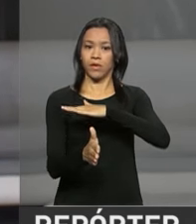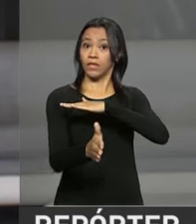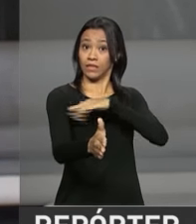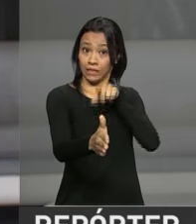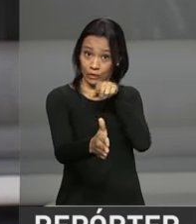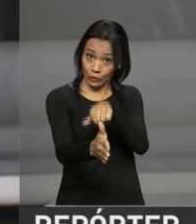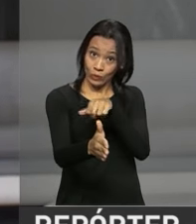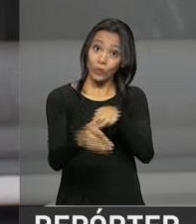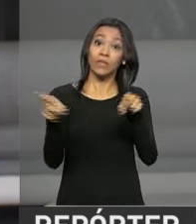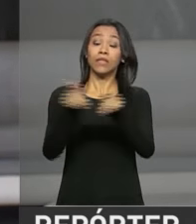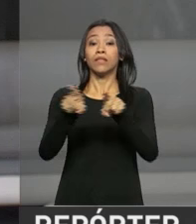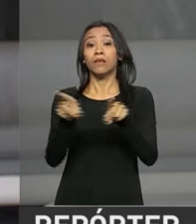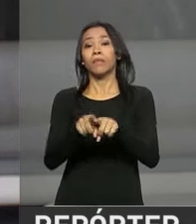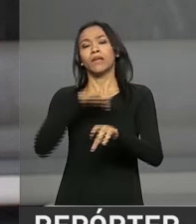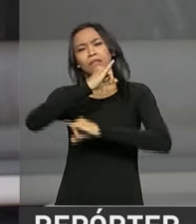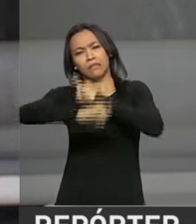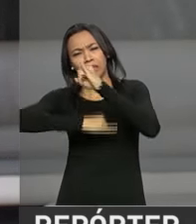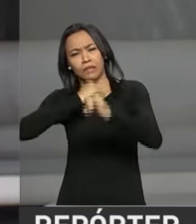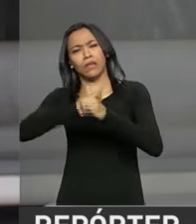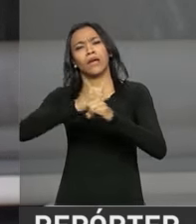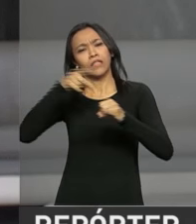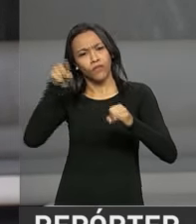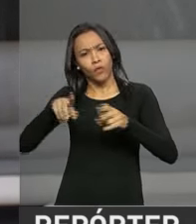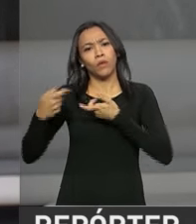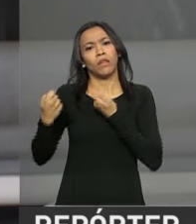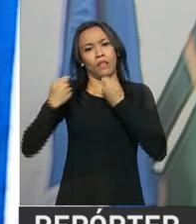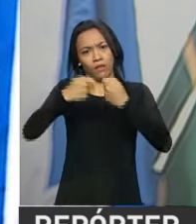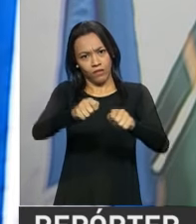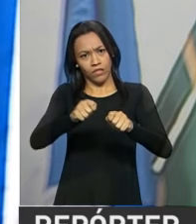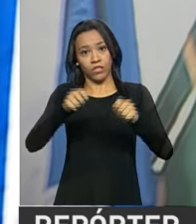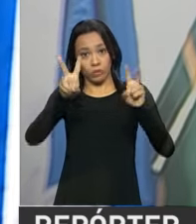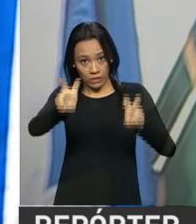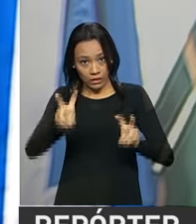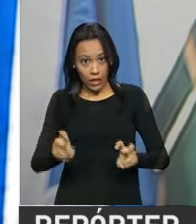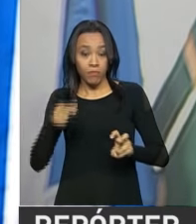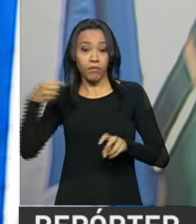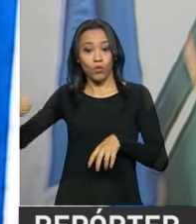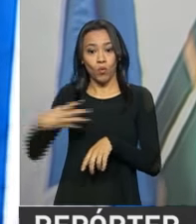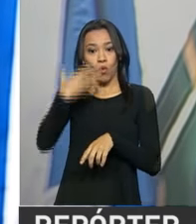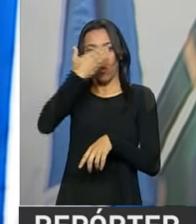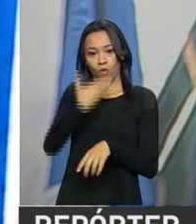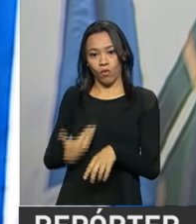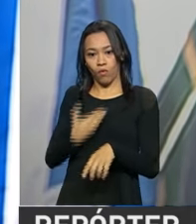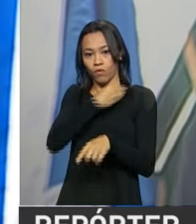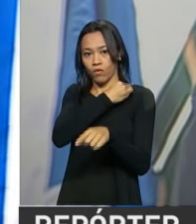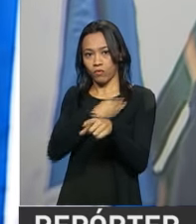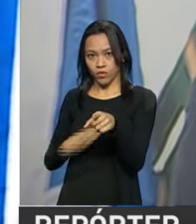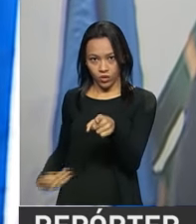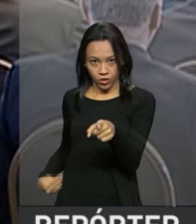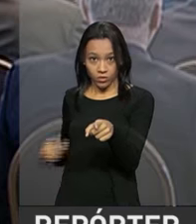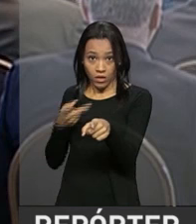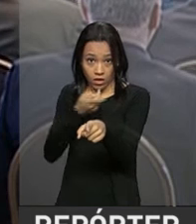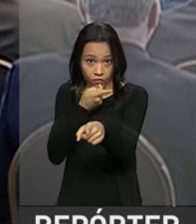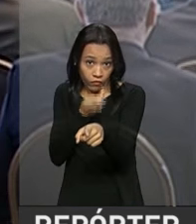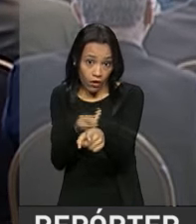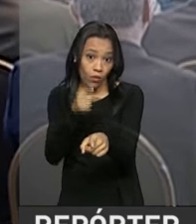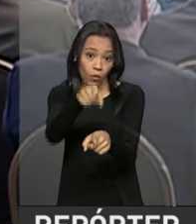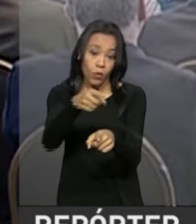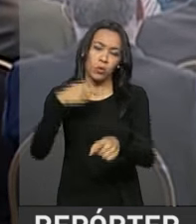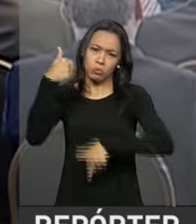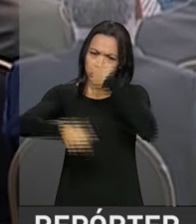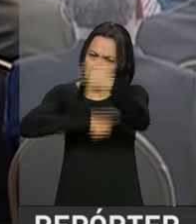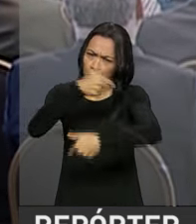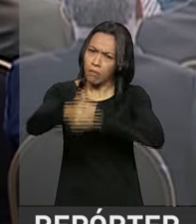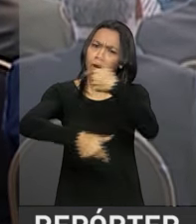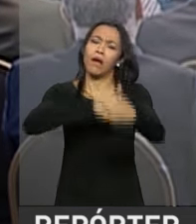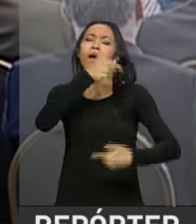foram defendidos pelo novo ministro. O novo ministro da Defesa, Raul Jungmann, destacou a atuação das Forças Armadas